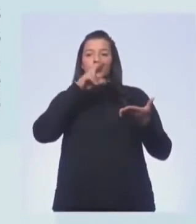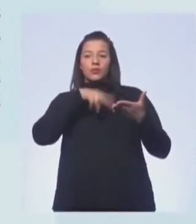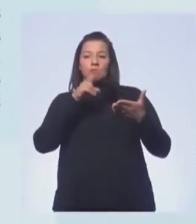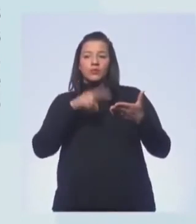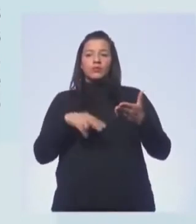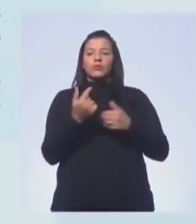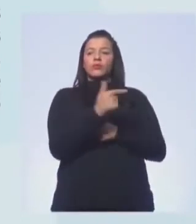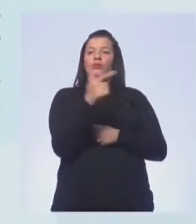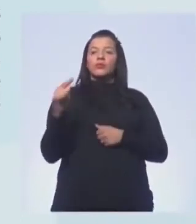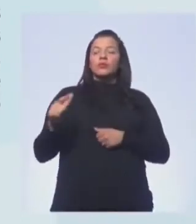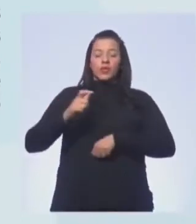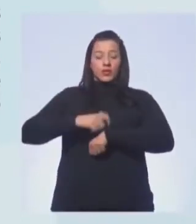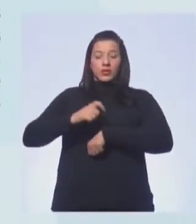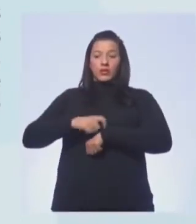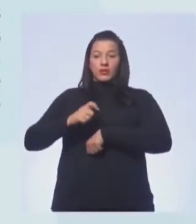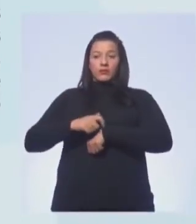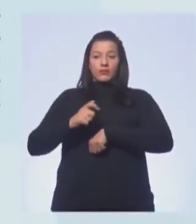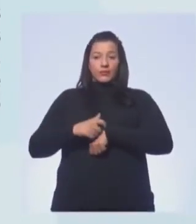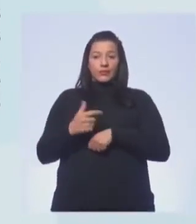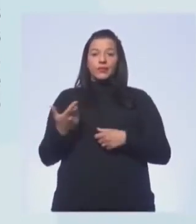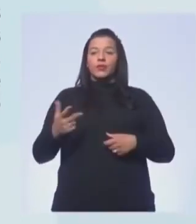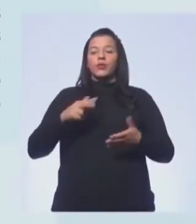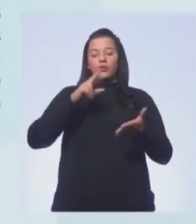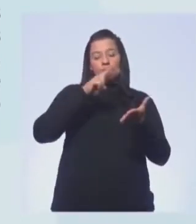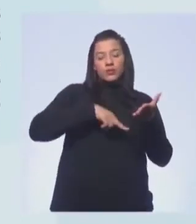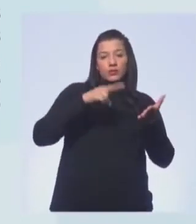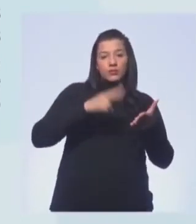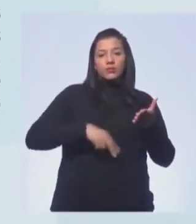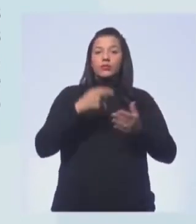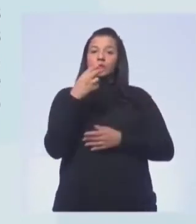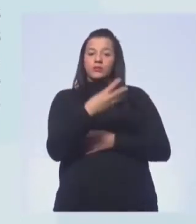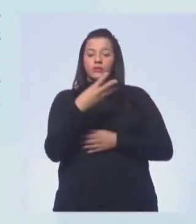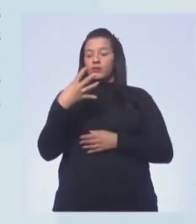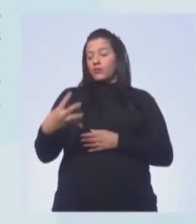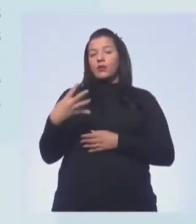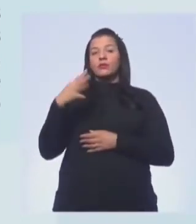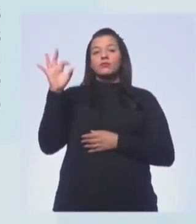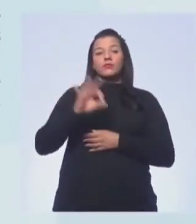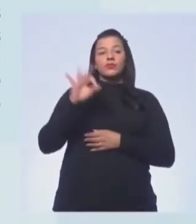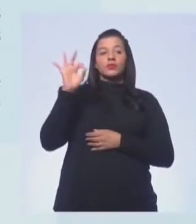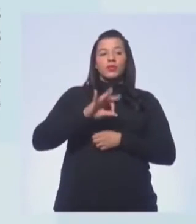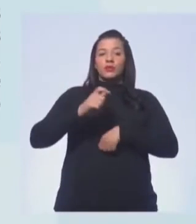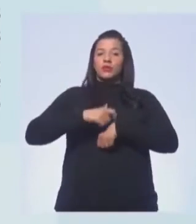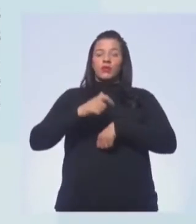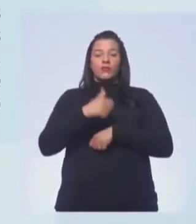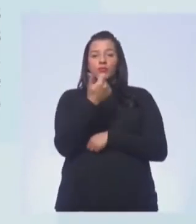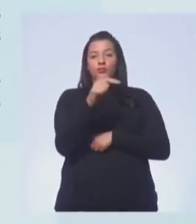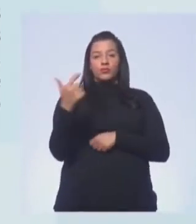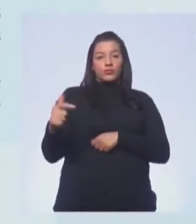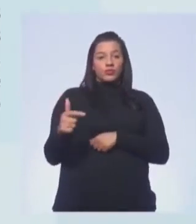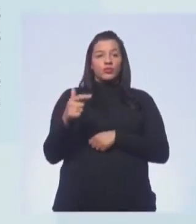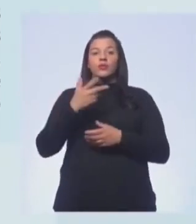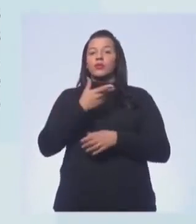por falta de tempo. Entre os não leitores, 34% alegaram falta de tempo e 28%